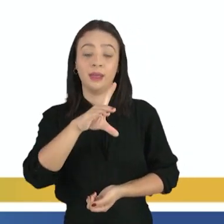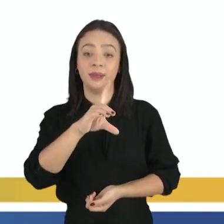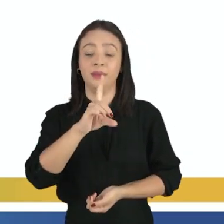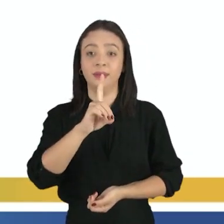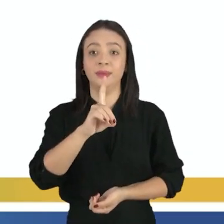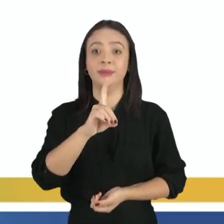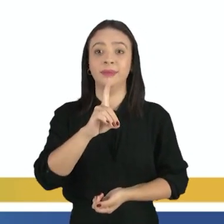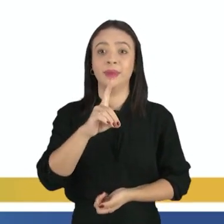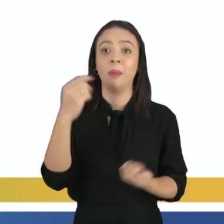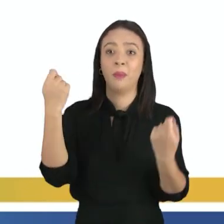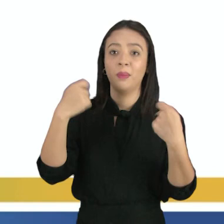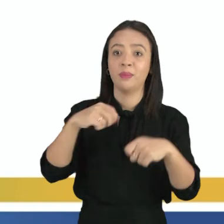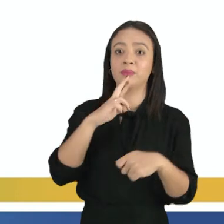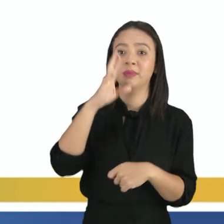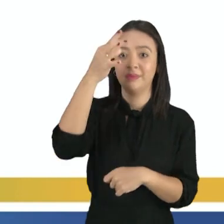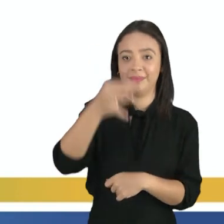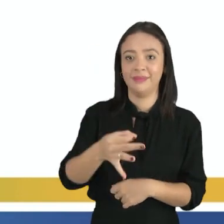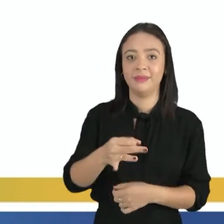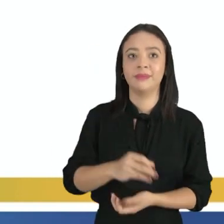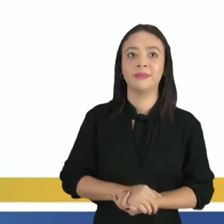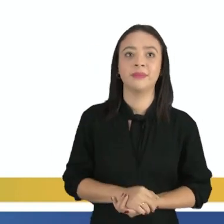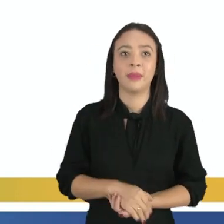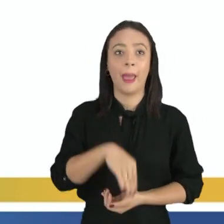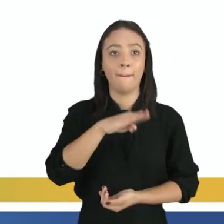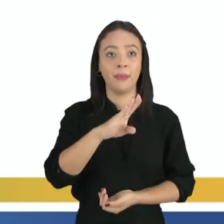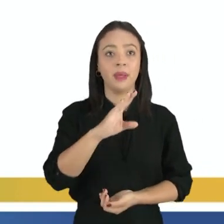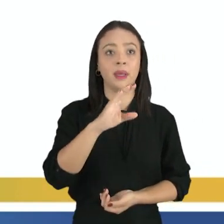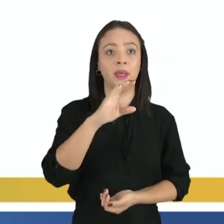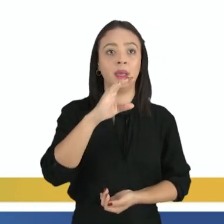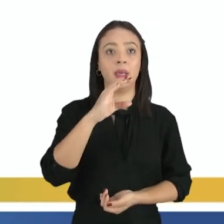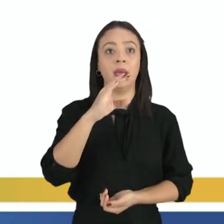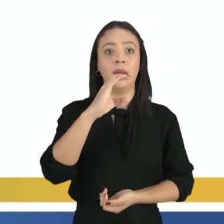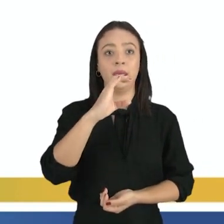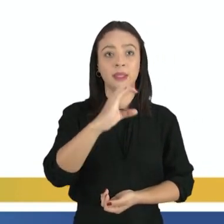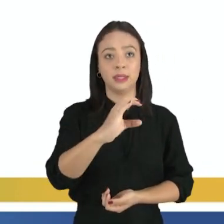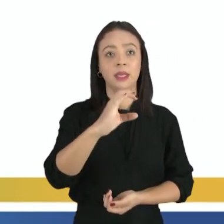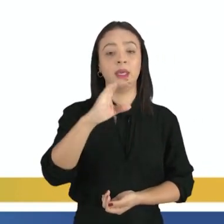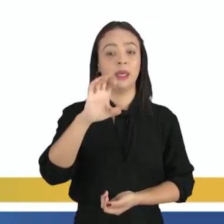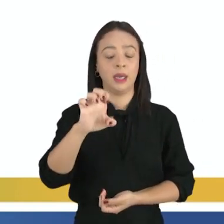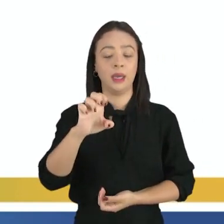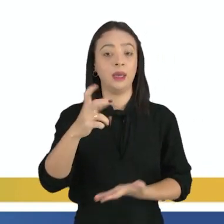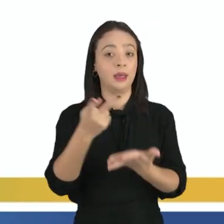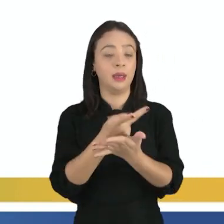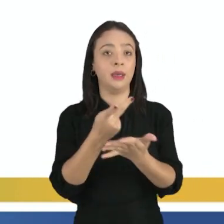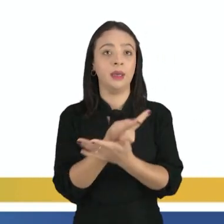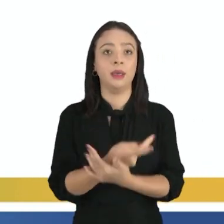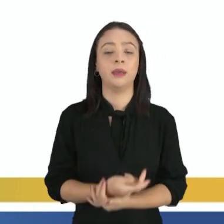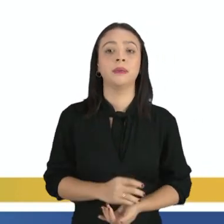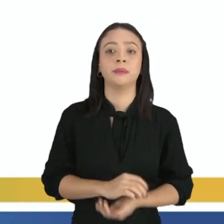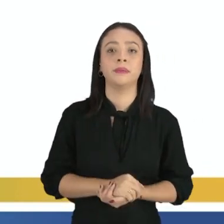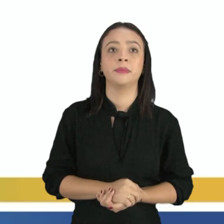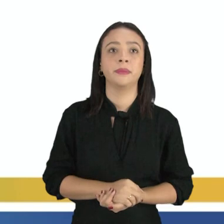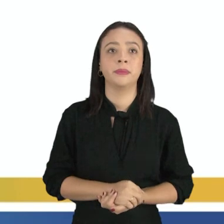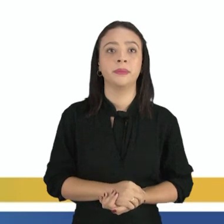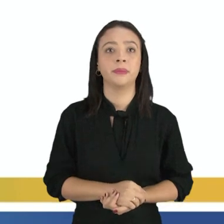são candidatas, né? A B e a C e a E ali começa com petróleo, né? Então, já posso descartar.